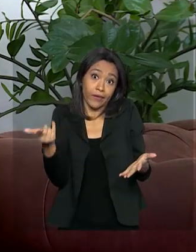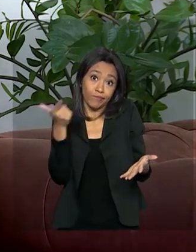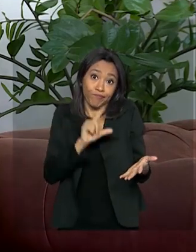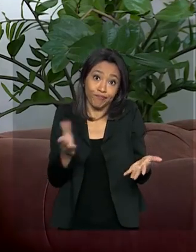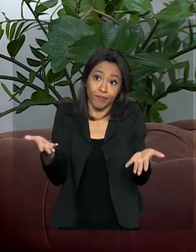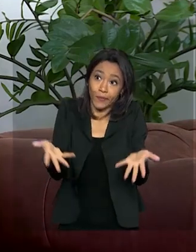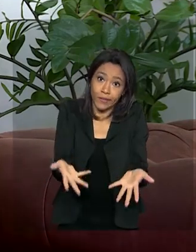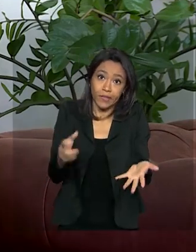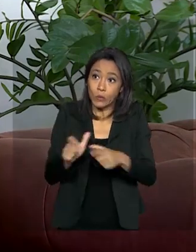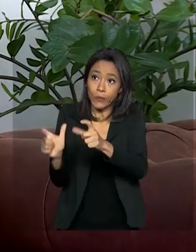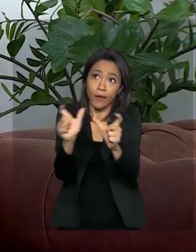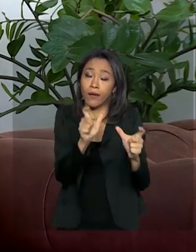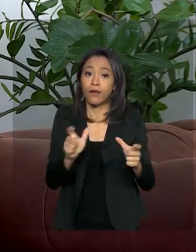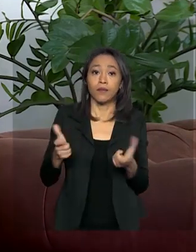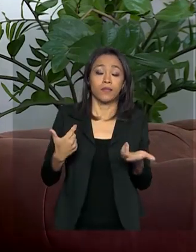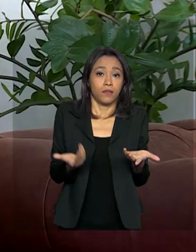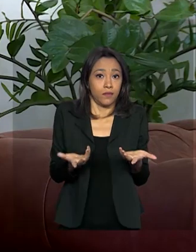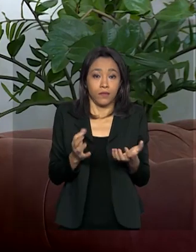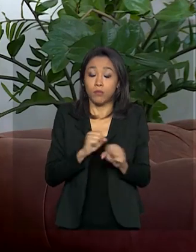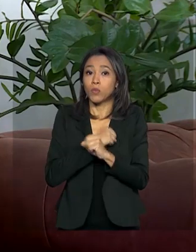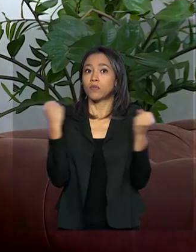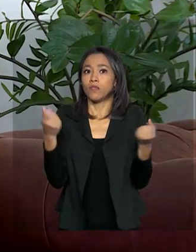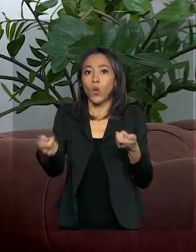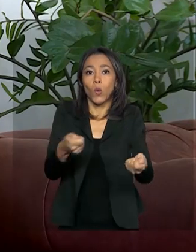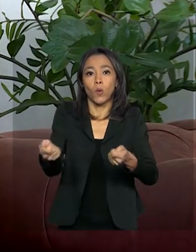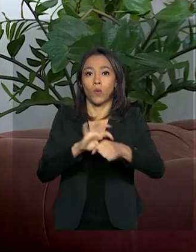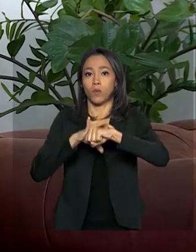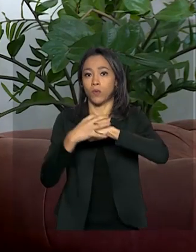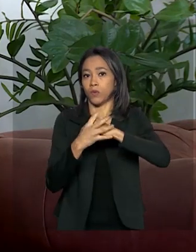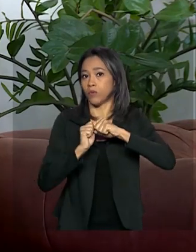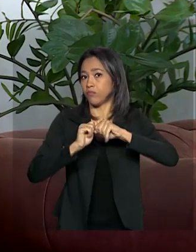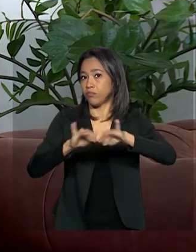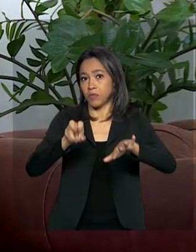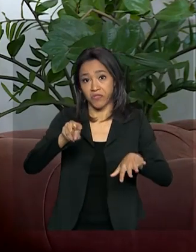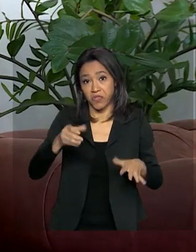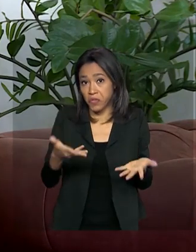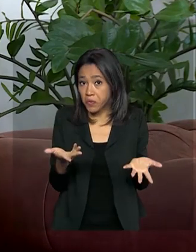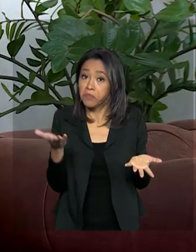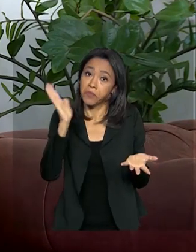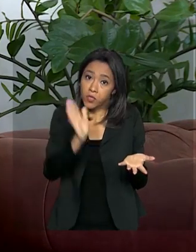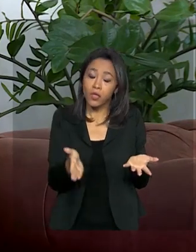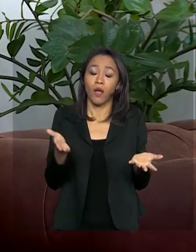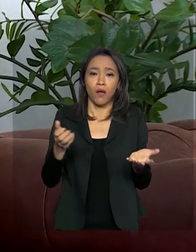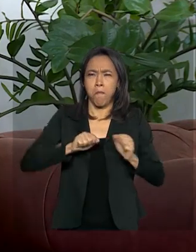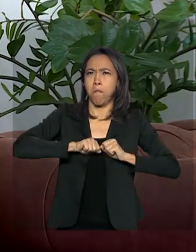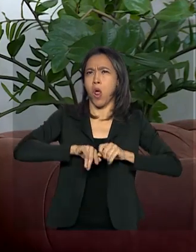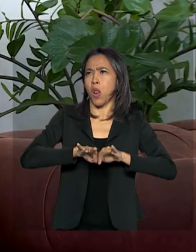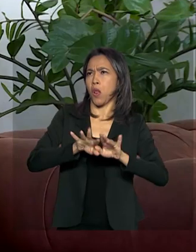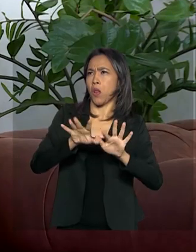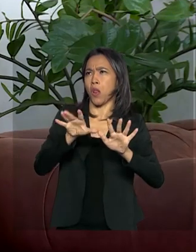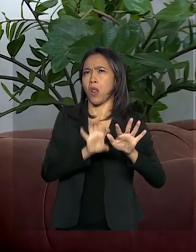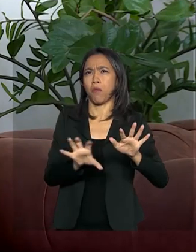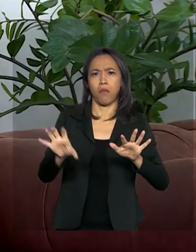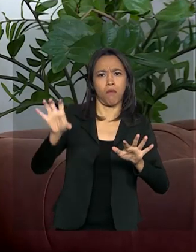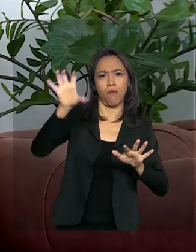vai chegar nos lugares a gente é impossível conter a esse vírus nós vemos que ele já se espalhou por